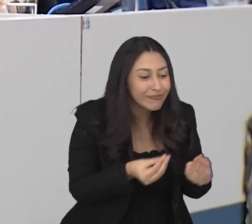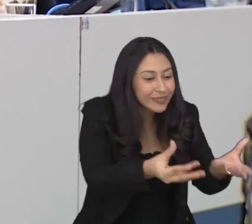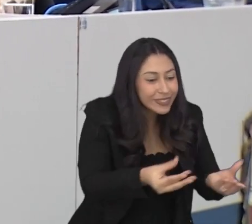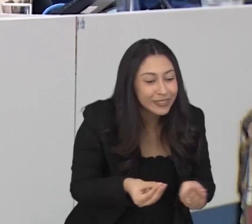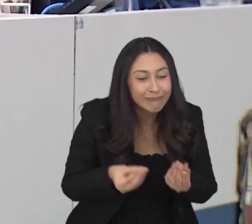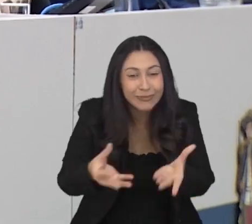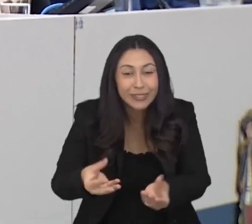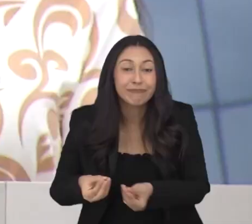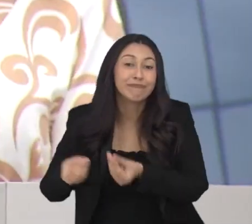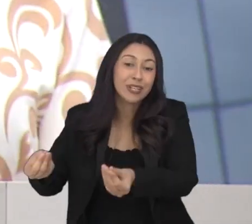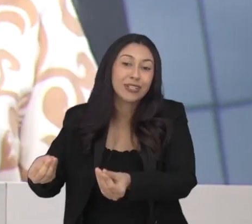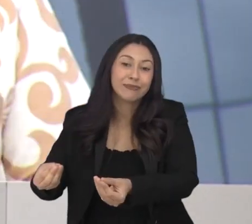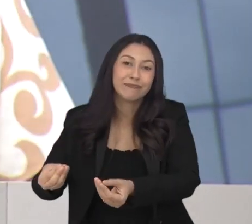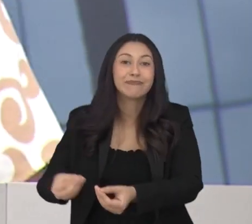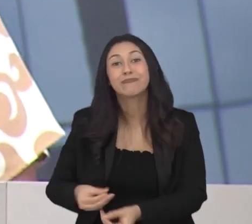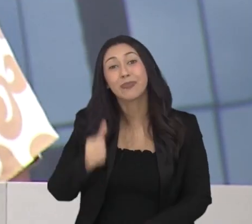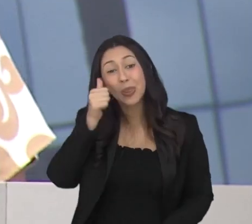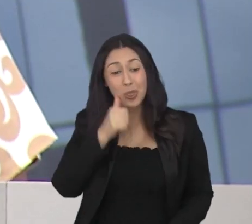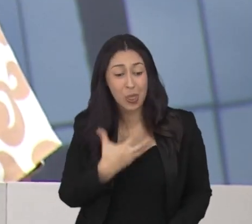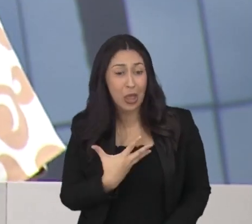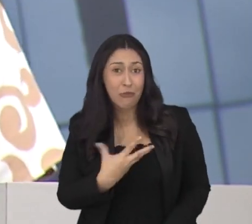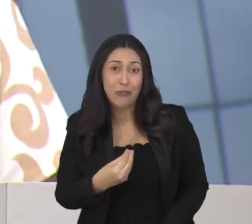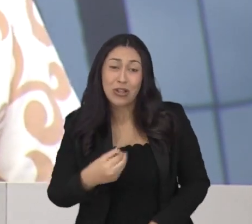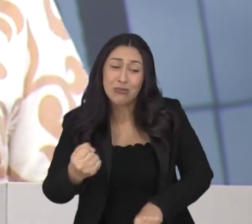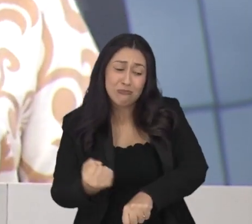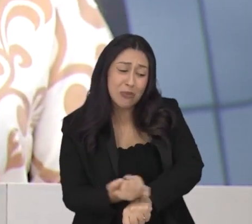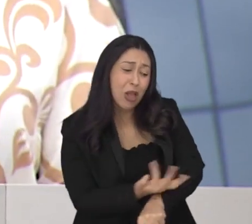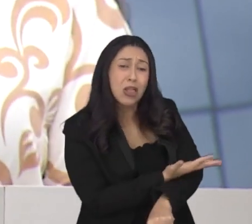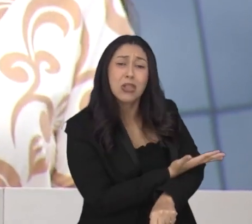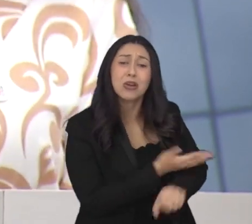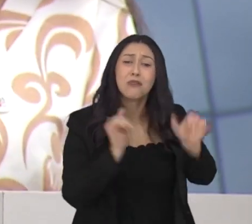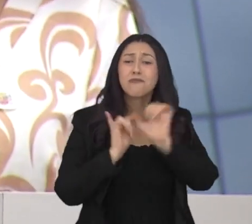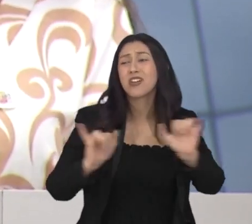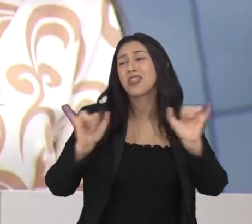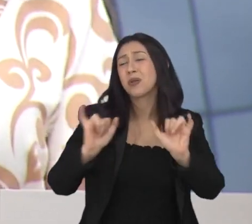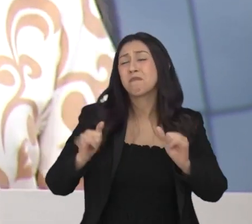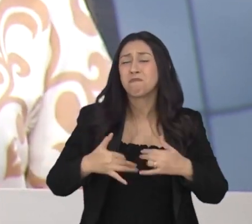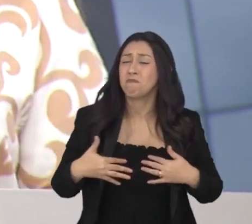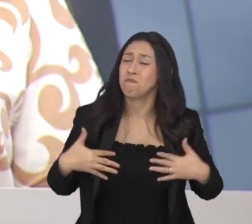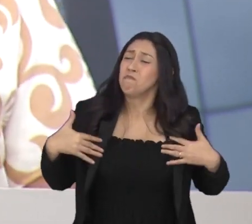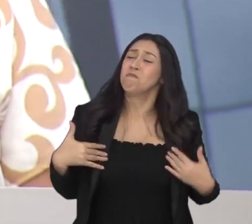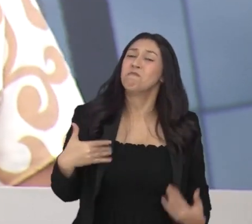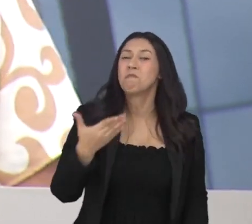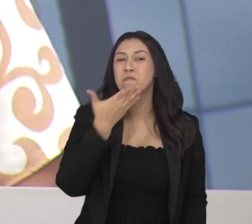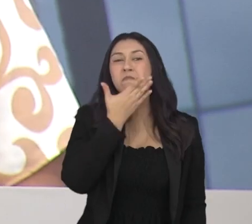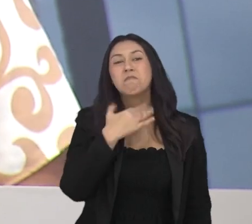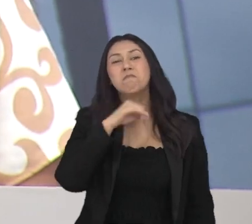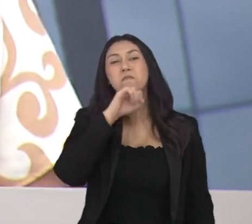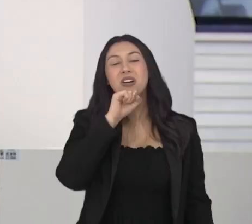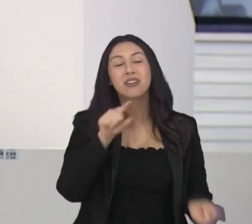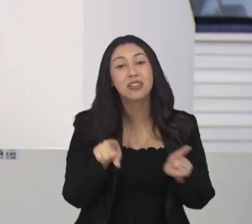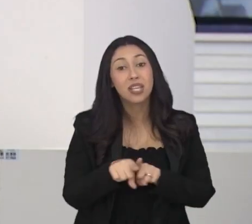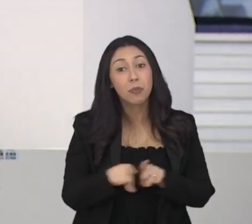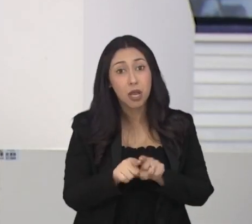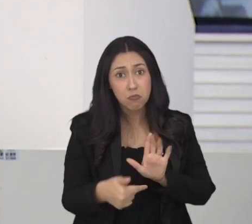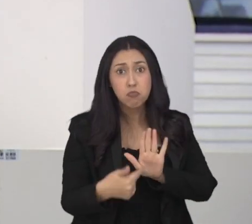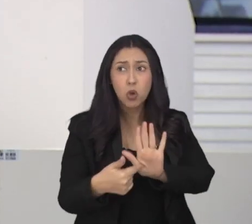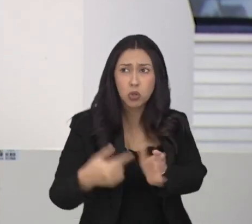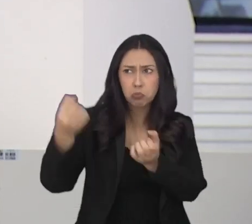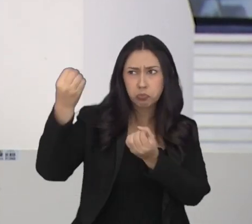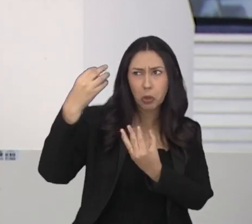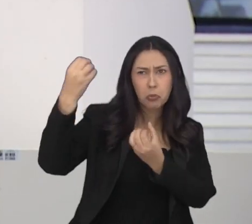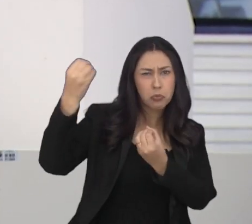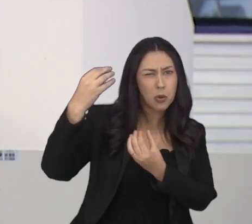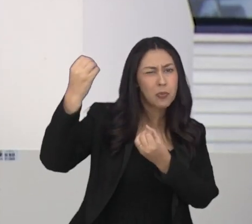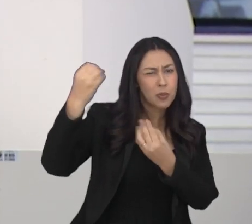para os jovens da cidade. Muito emocionada, a filha do homenageado falou do orgulho de ter Edineu como pai e também ressaltou